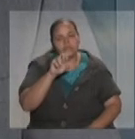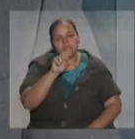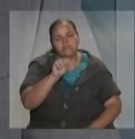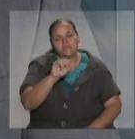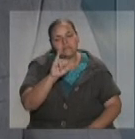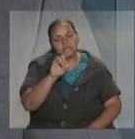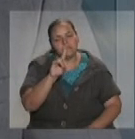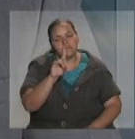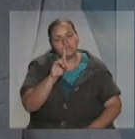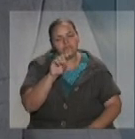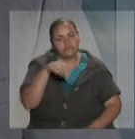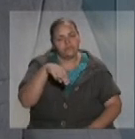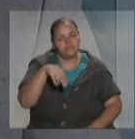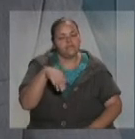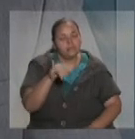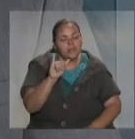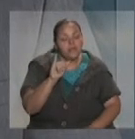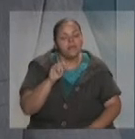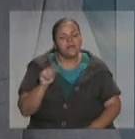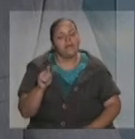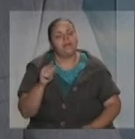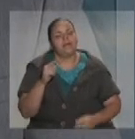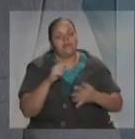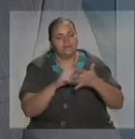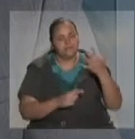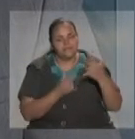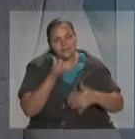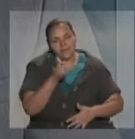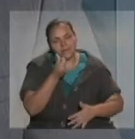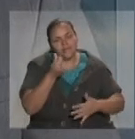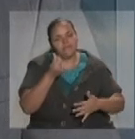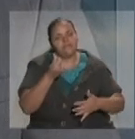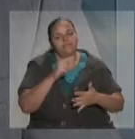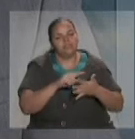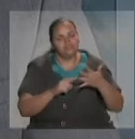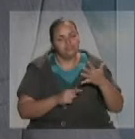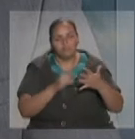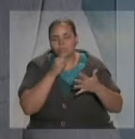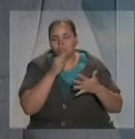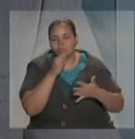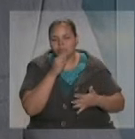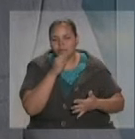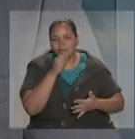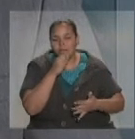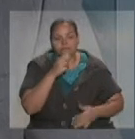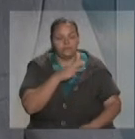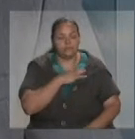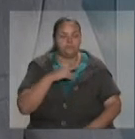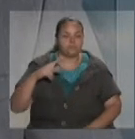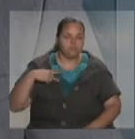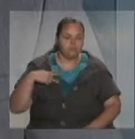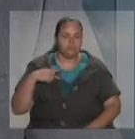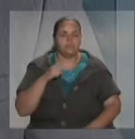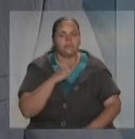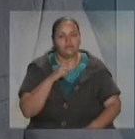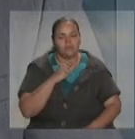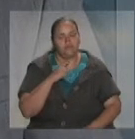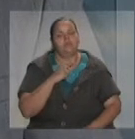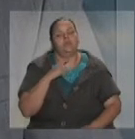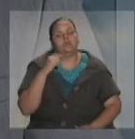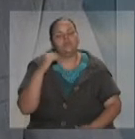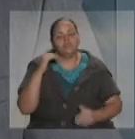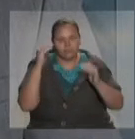que é um doutrinador conhecido na área, ele divide em 6 dimensões, né? Então, por exemplo, o Ministério Público